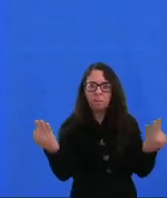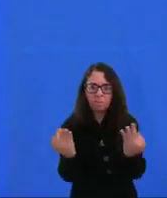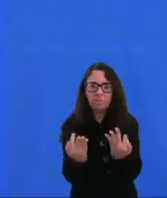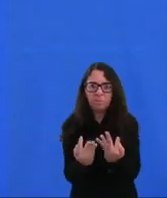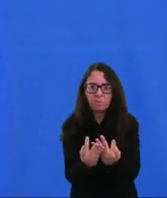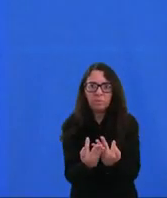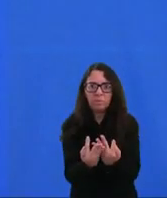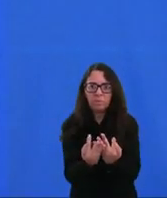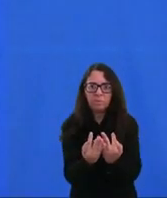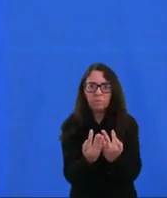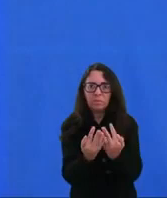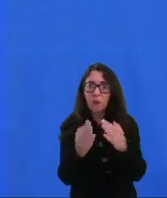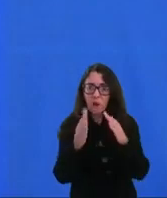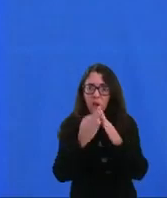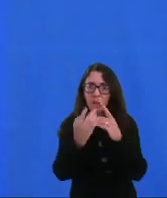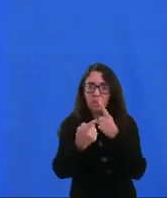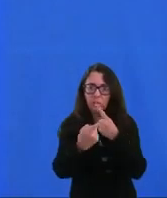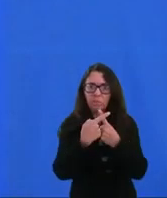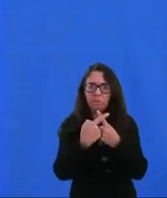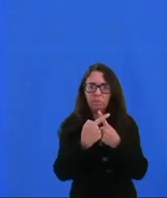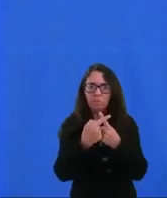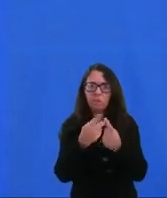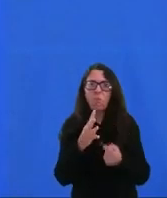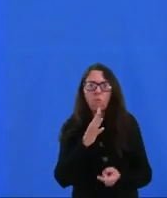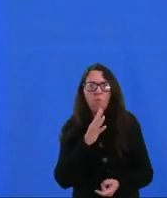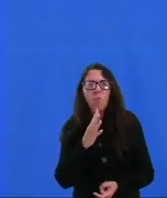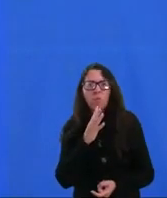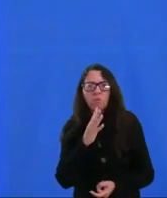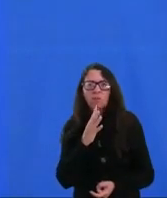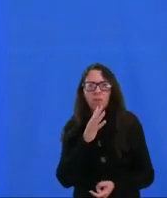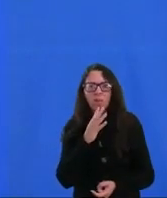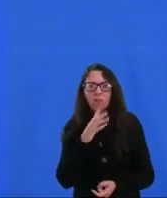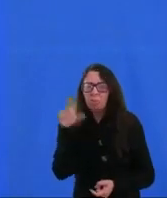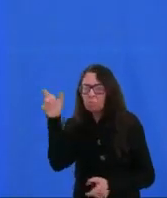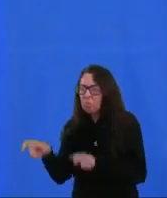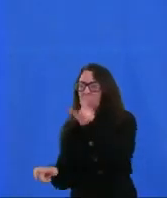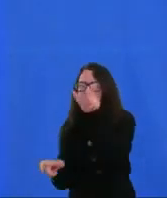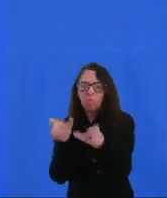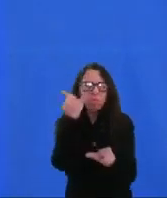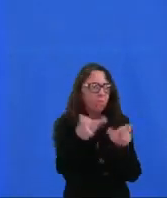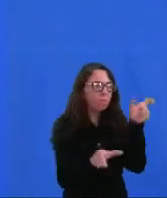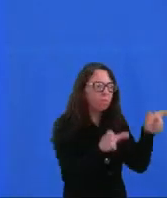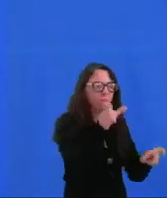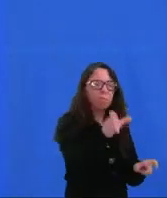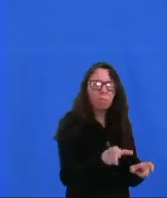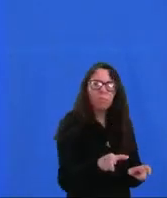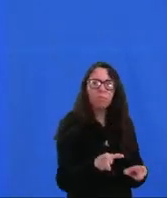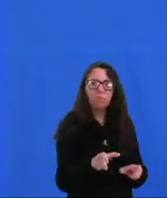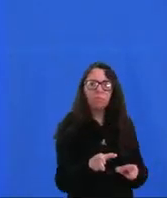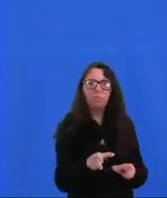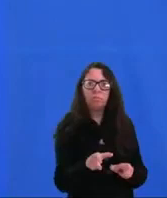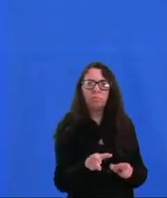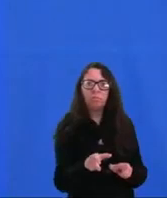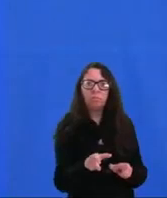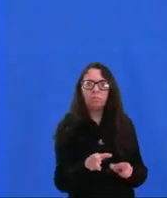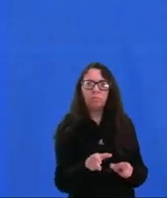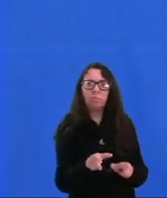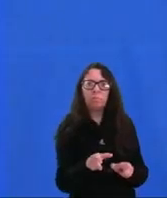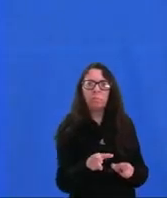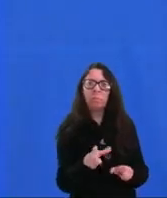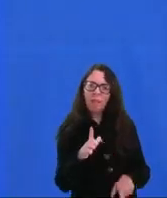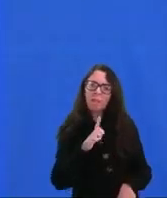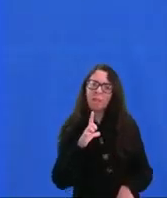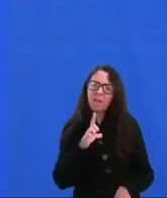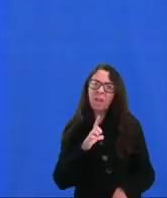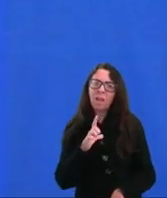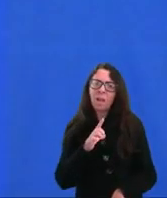necessários. Não importa os meios, o importante é executar a tarefa. Sim,